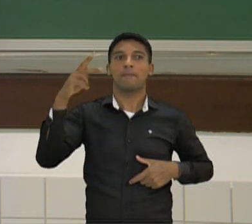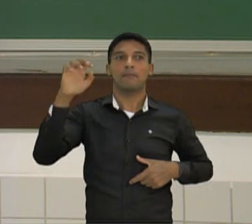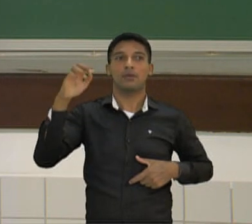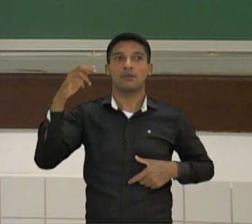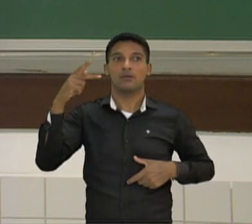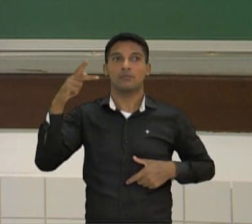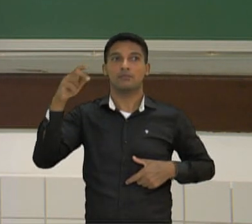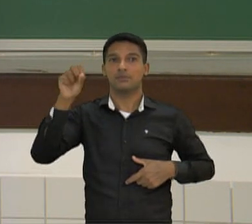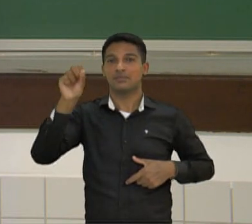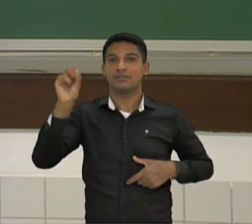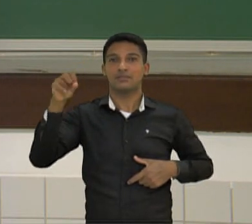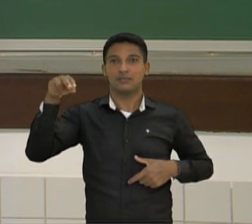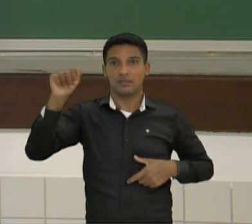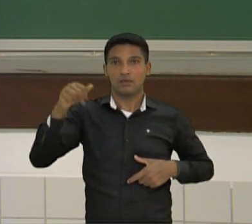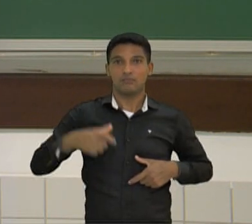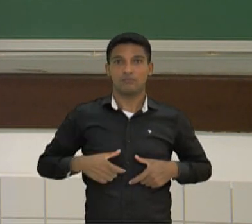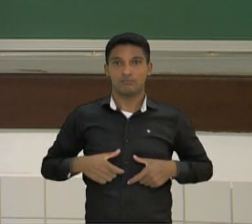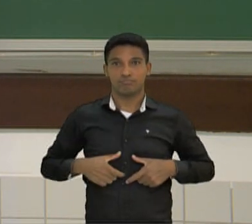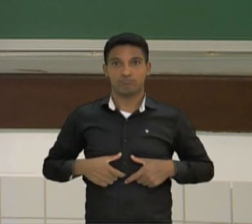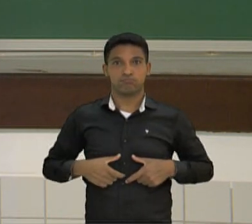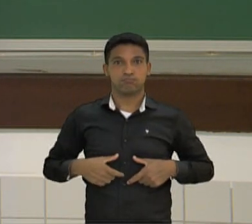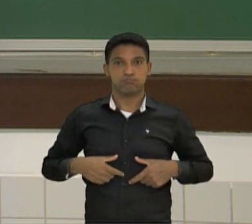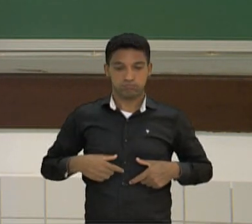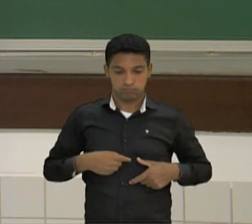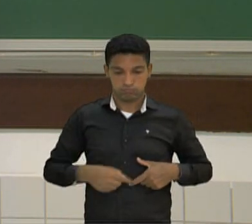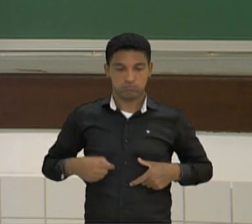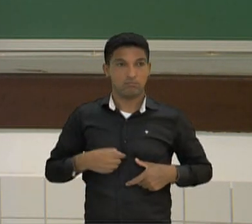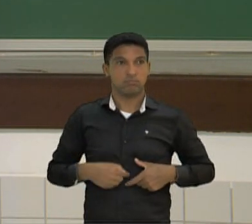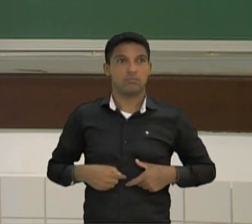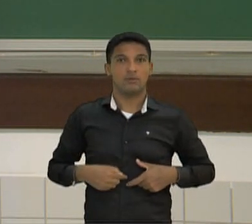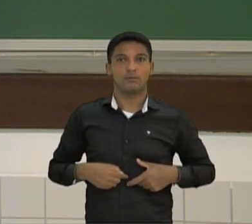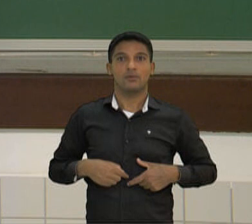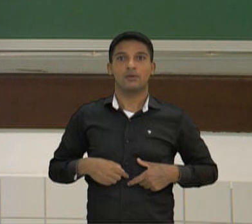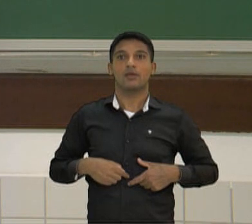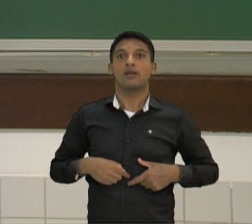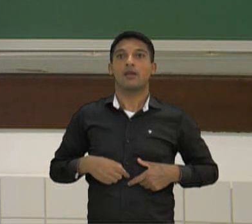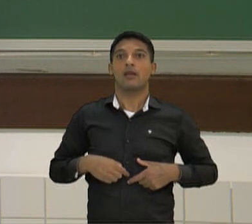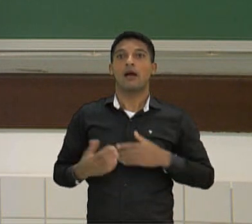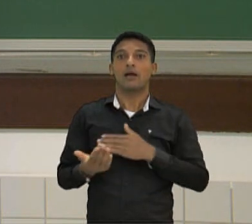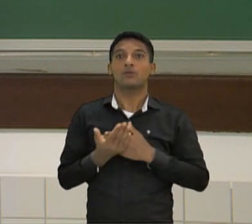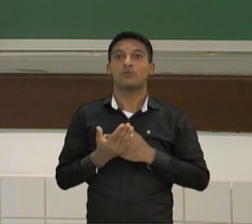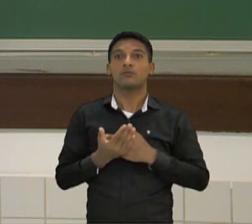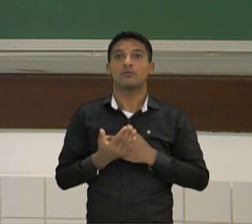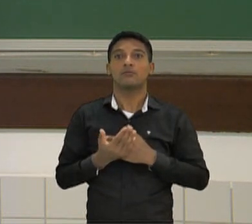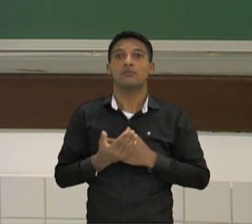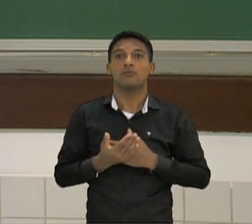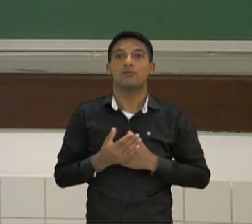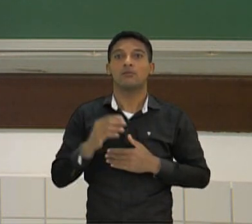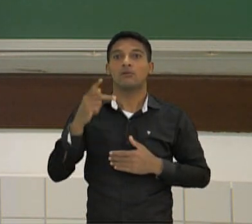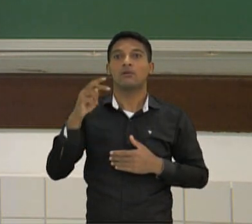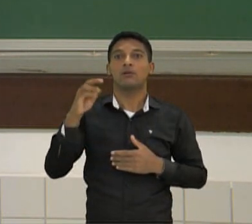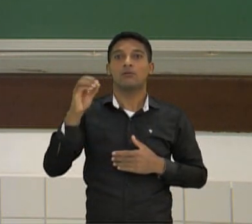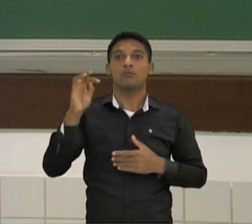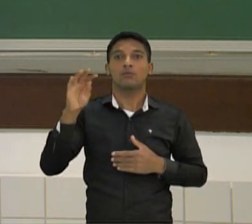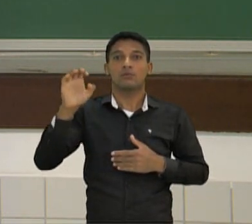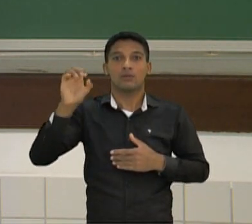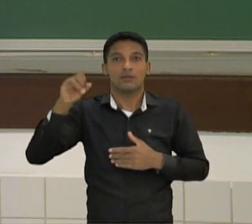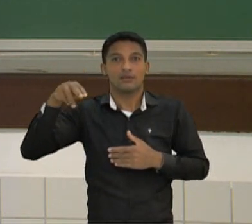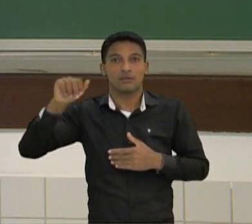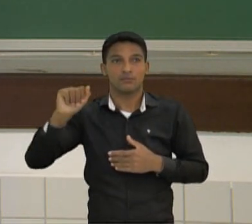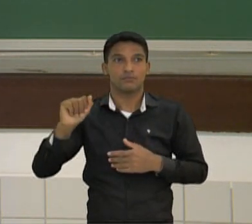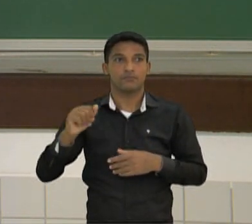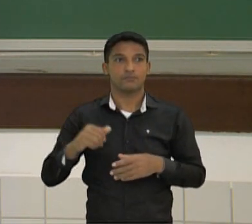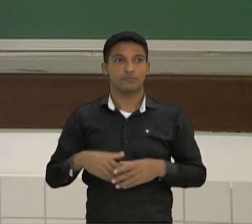gente tem a produção de peptidase, nuclease, lactase, maltase e sucrase. Notem, pessoal, a maior parte das enzimas terminam